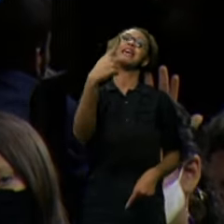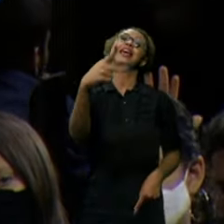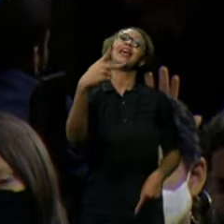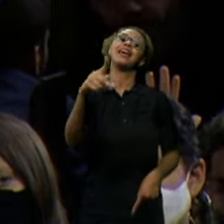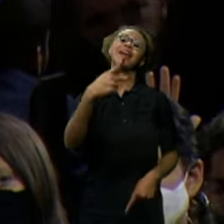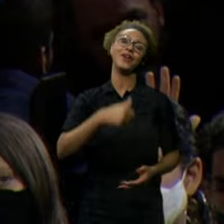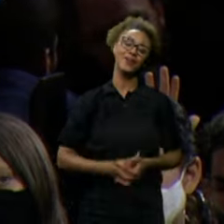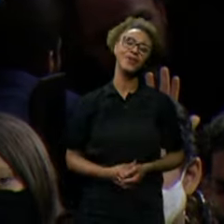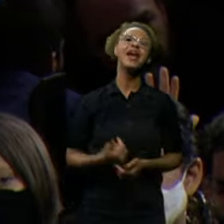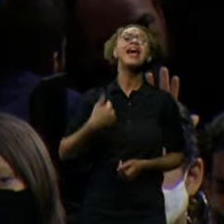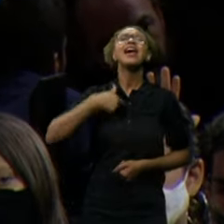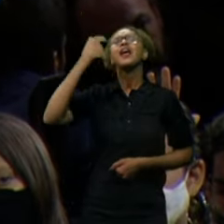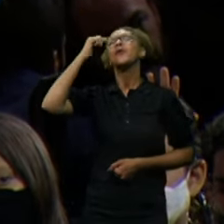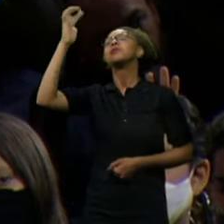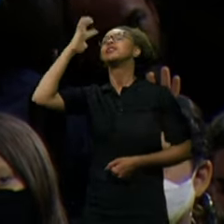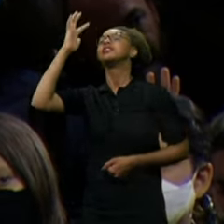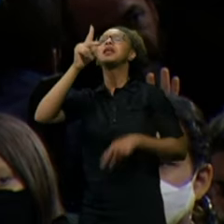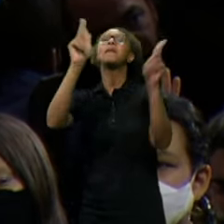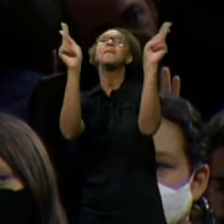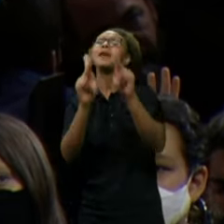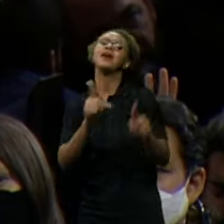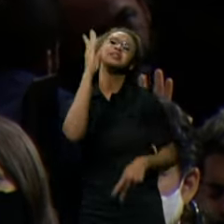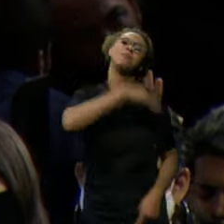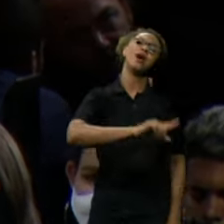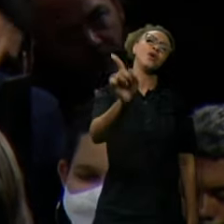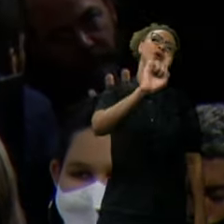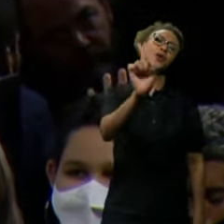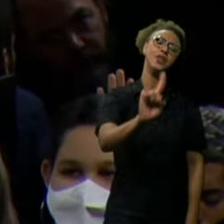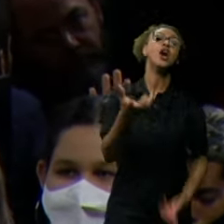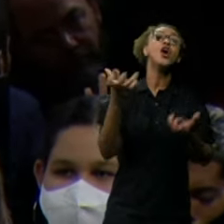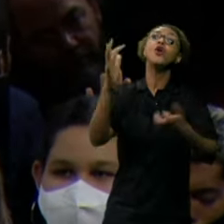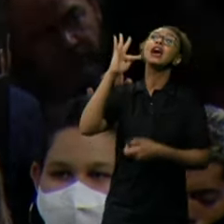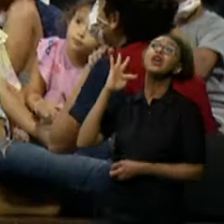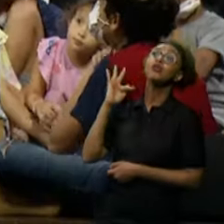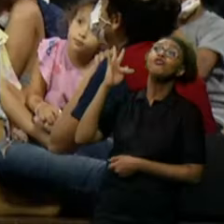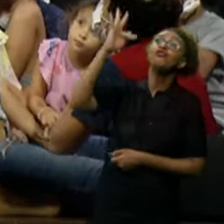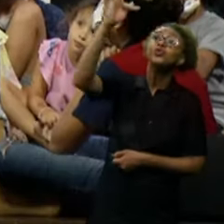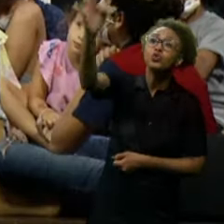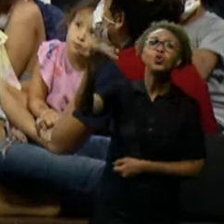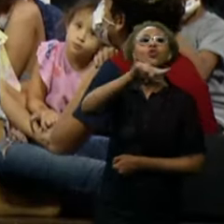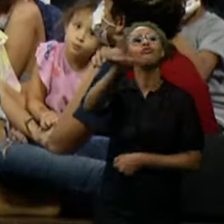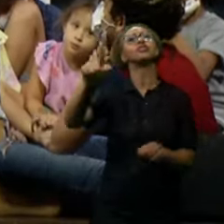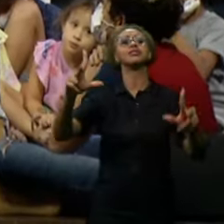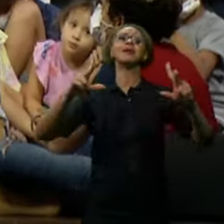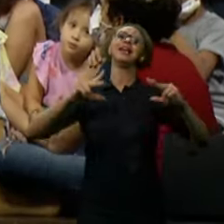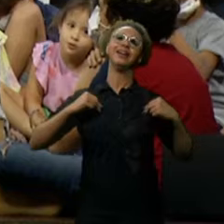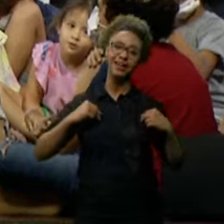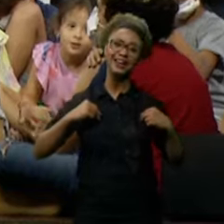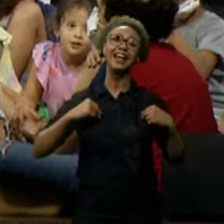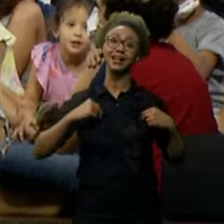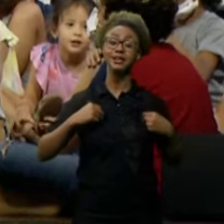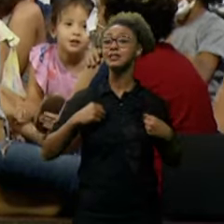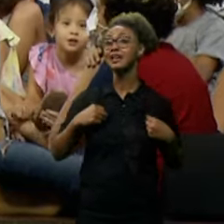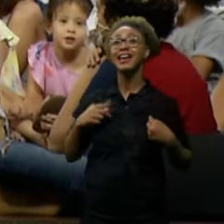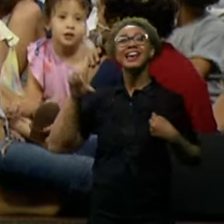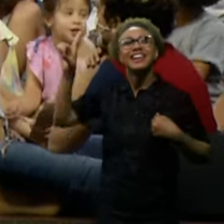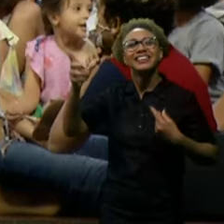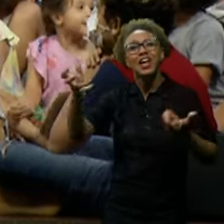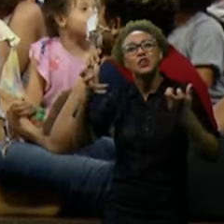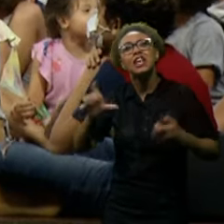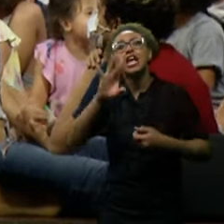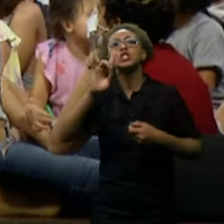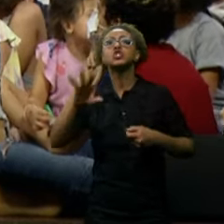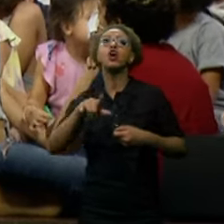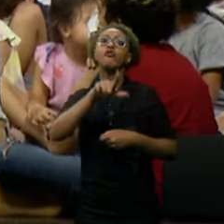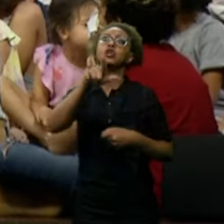o senhor pensamentos de paz e não de mal para vos dar o fim que desejais e ele não quer apenas